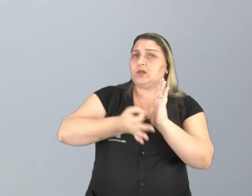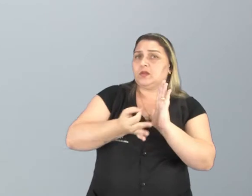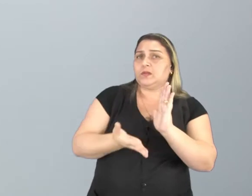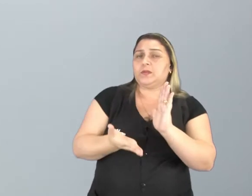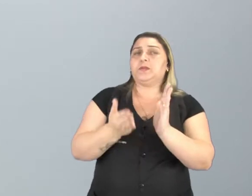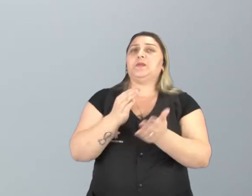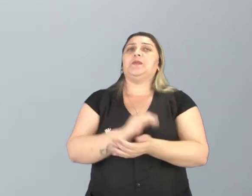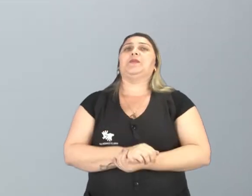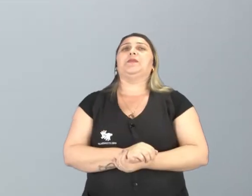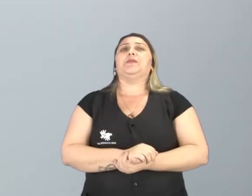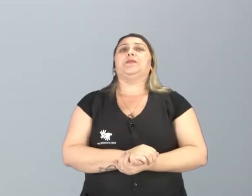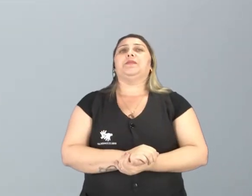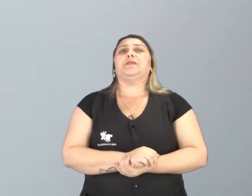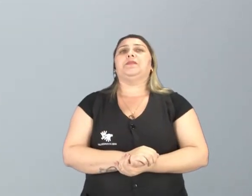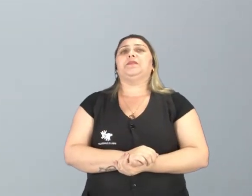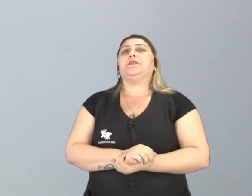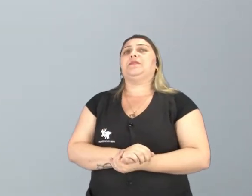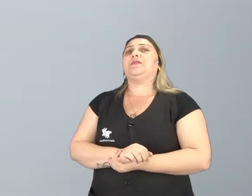opinião.